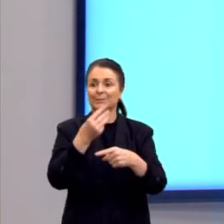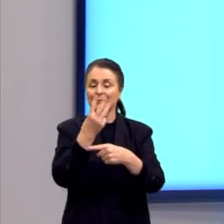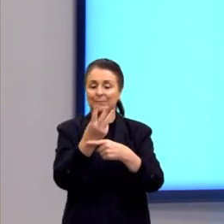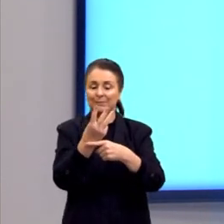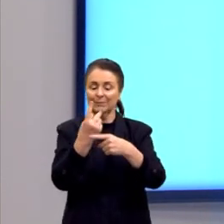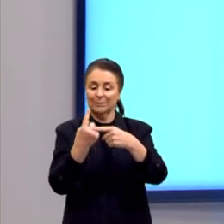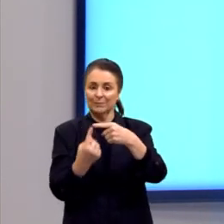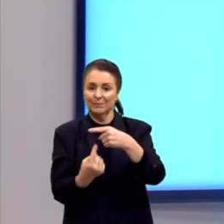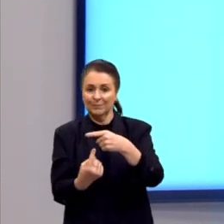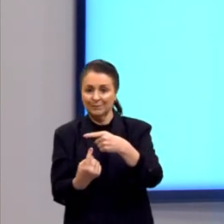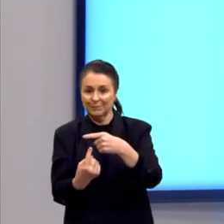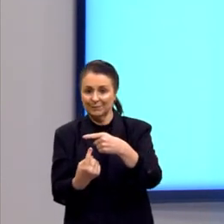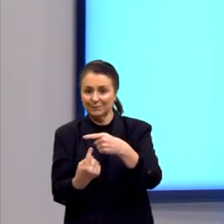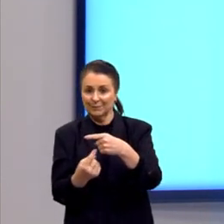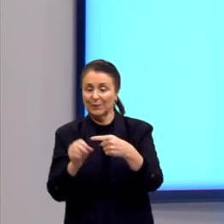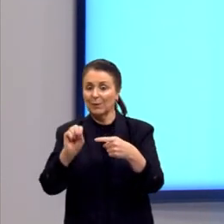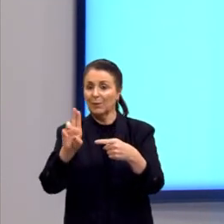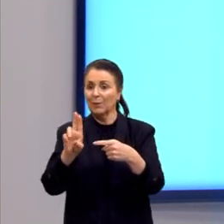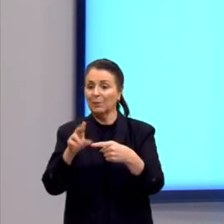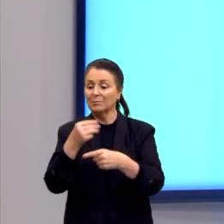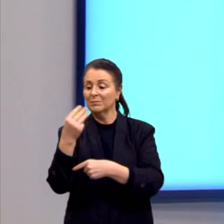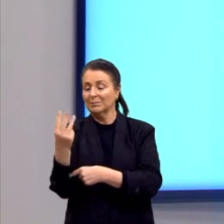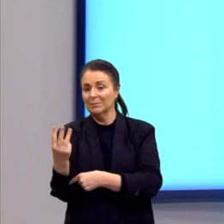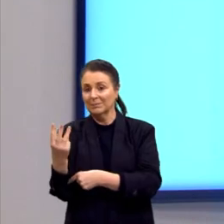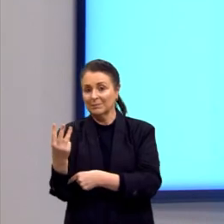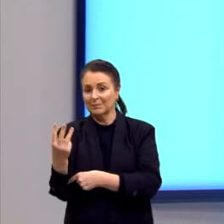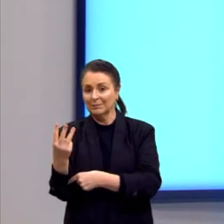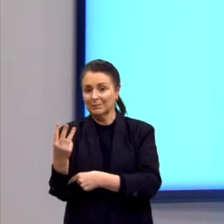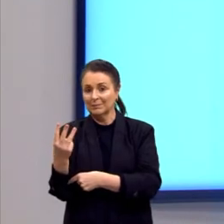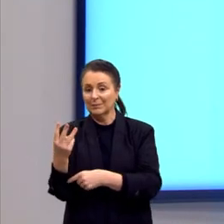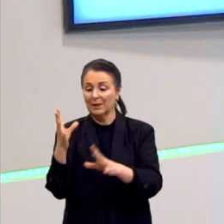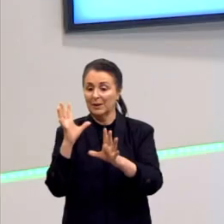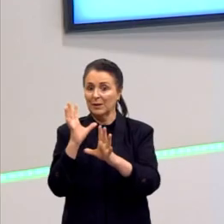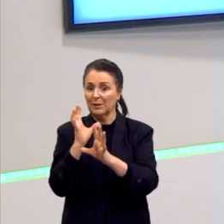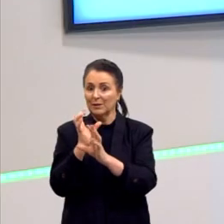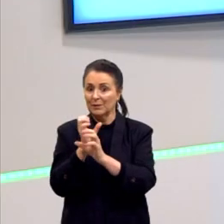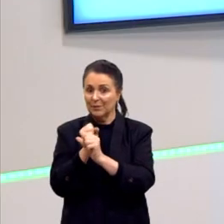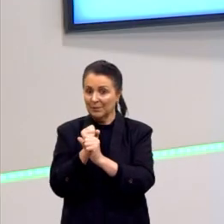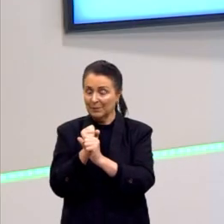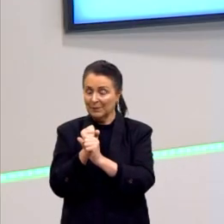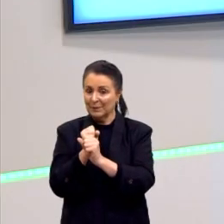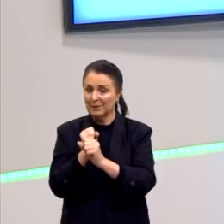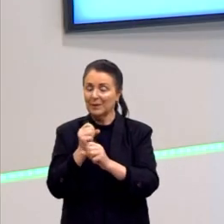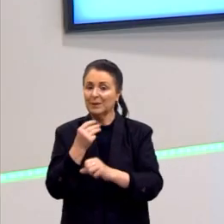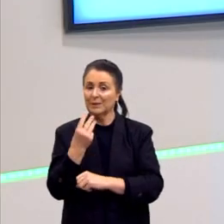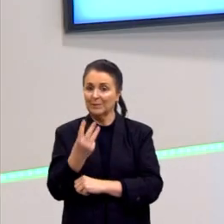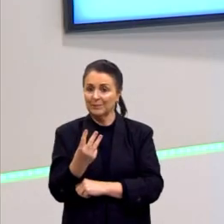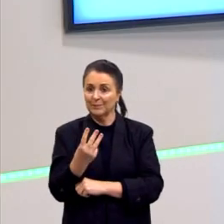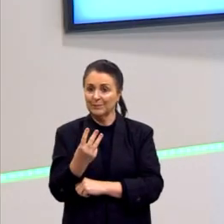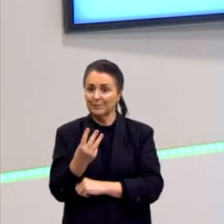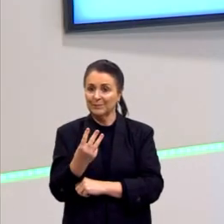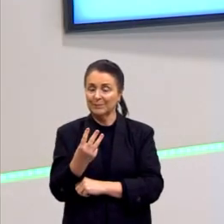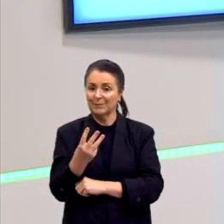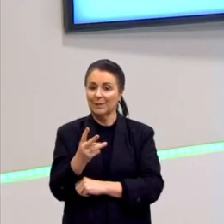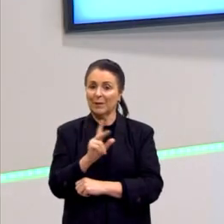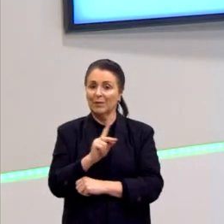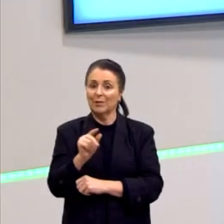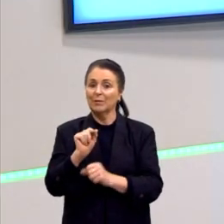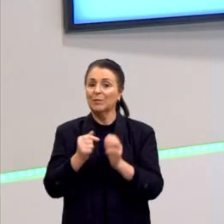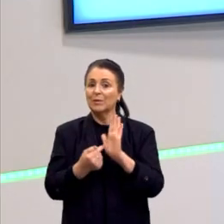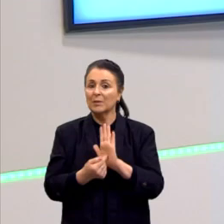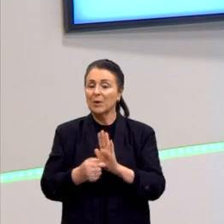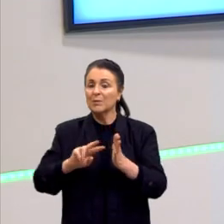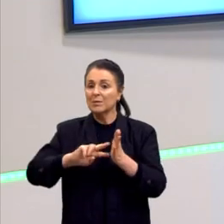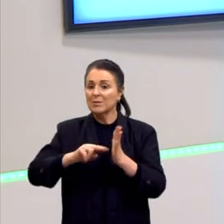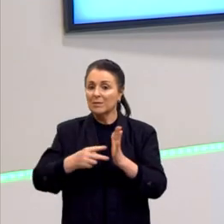sobre um ou então três né o valor da soma seria três já vou mostrar para vocês o que que significa